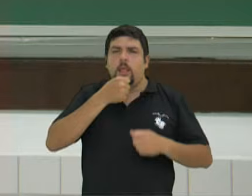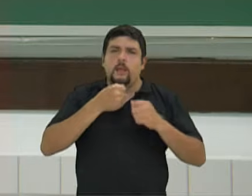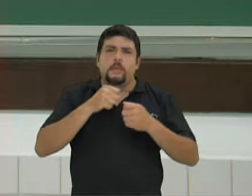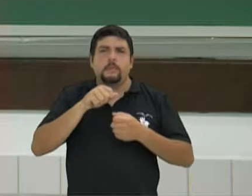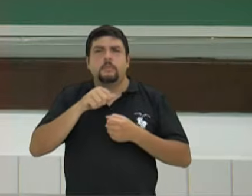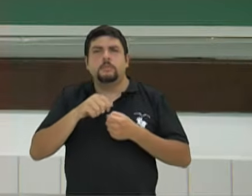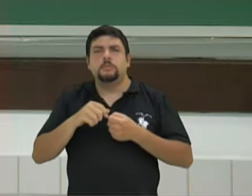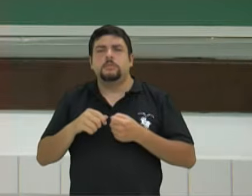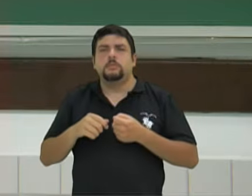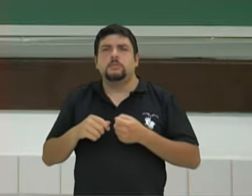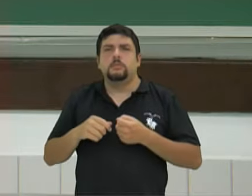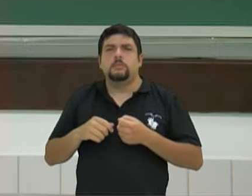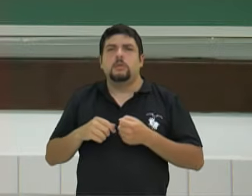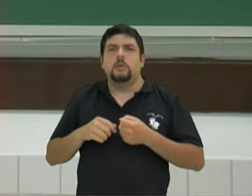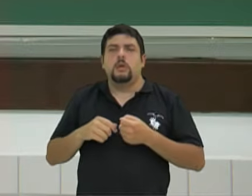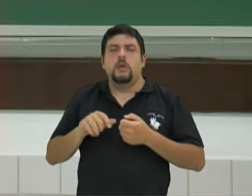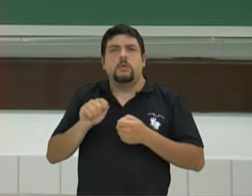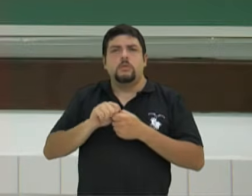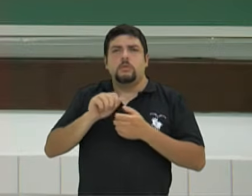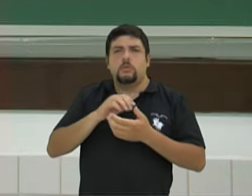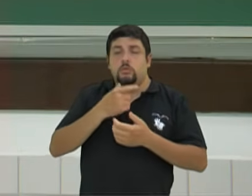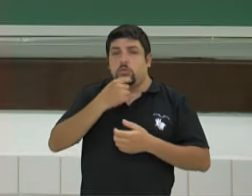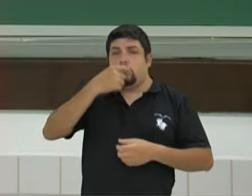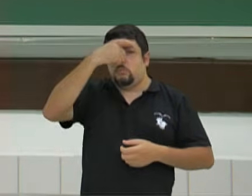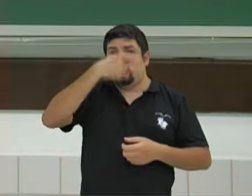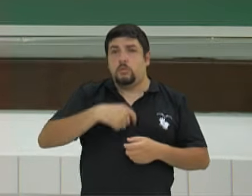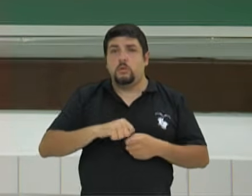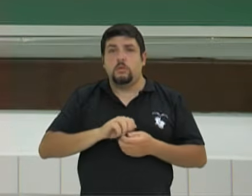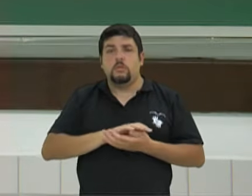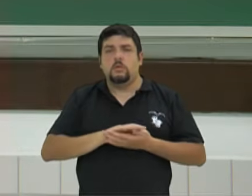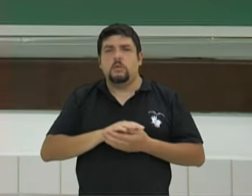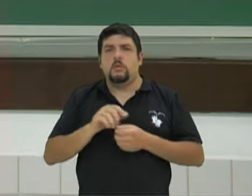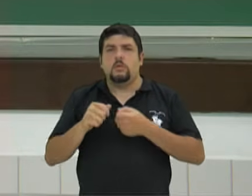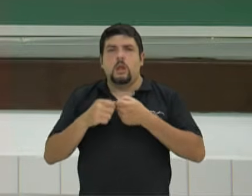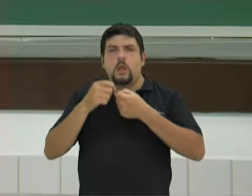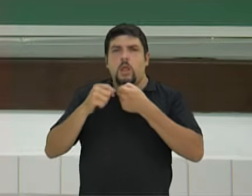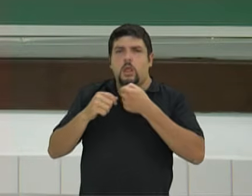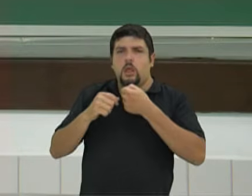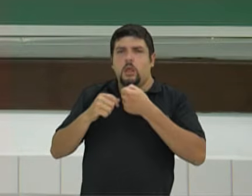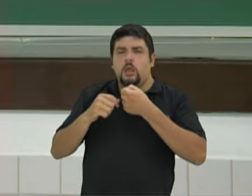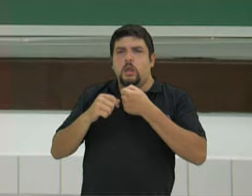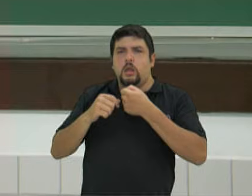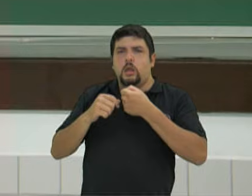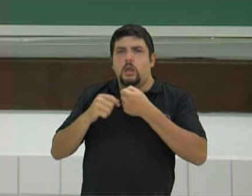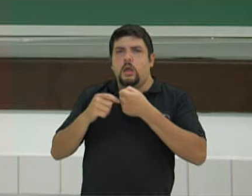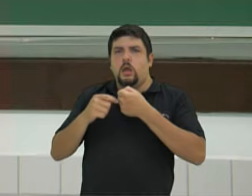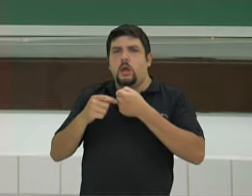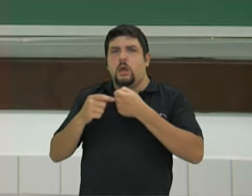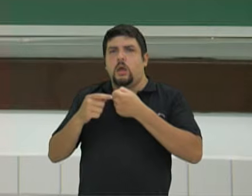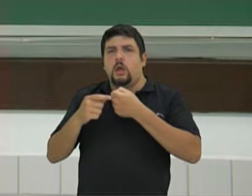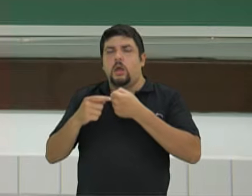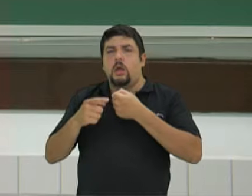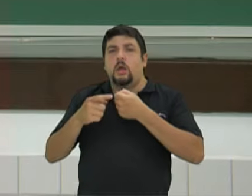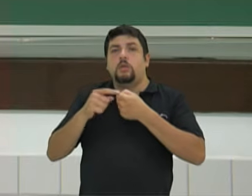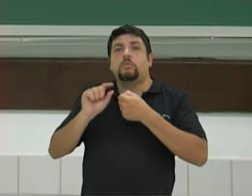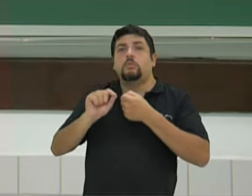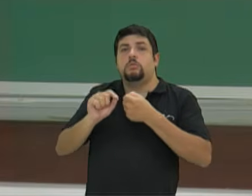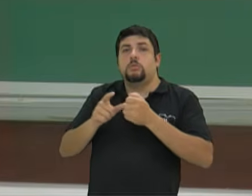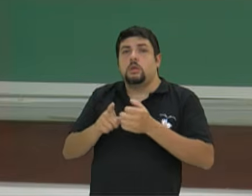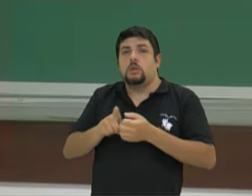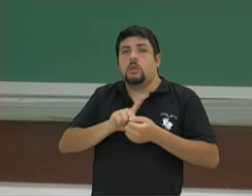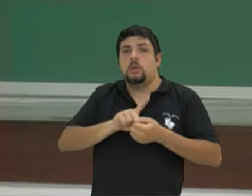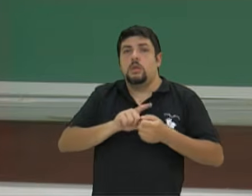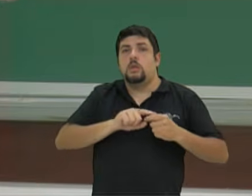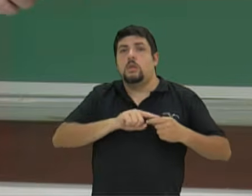Pensando, o cara que não fazia nada no filme. Ele está antecedendo uma ação que depois ele vai o quê? Ele vai ser assassinado, ele